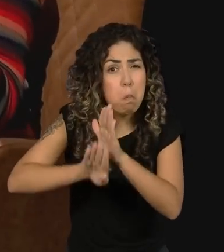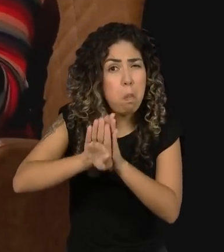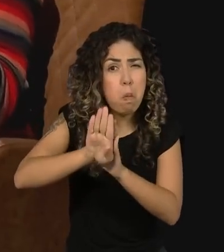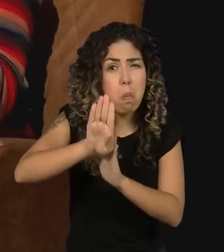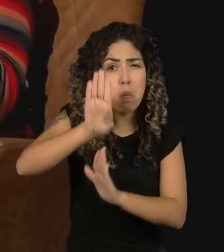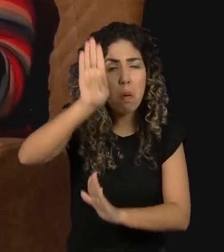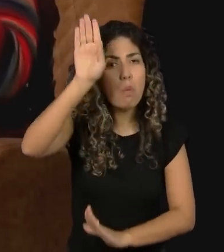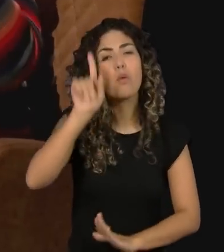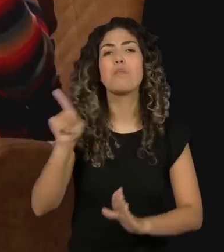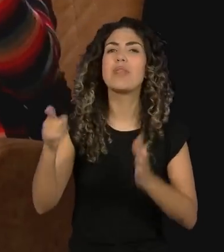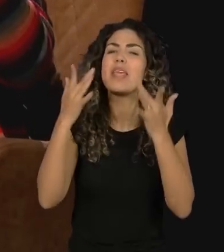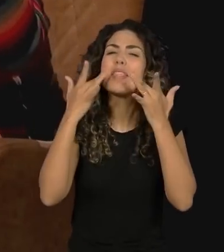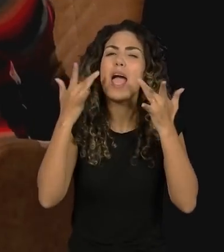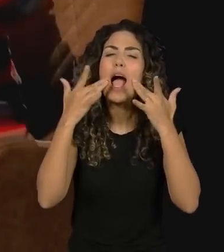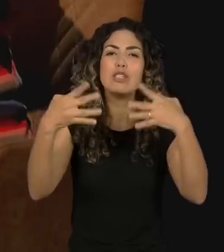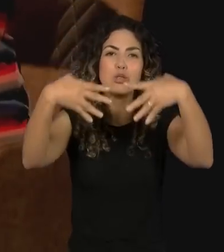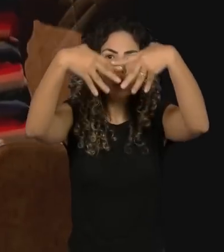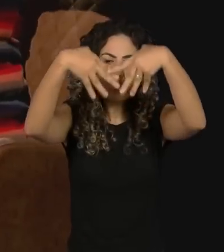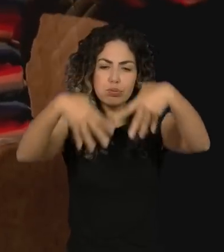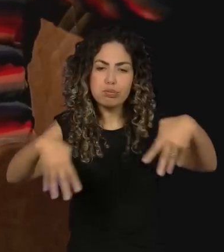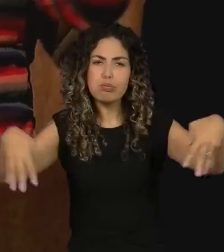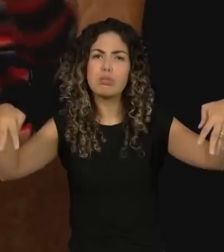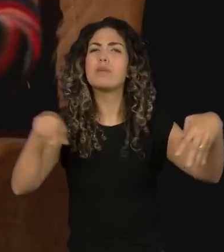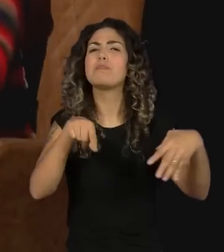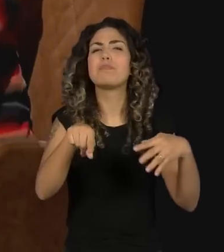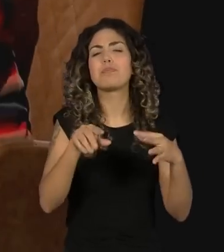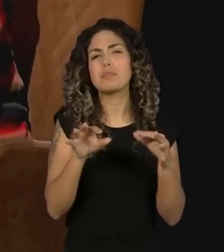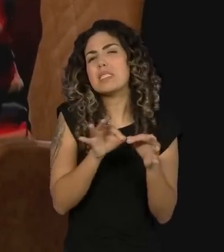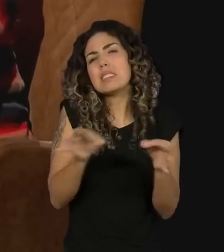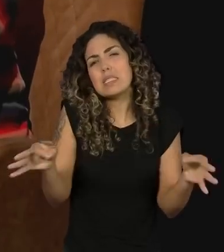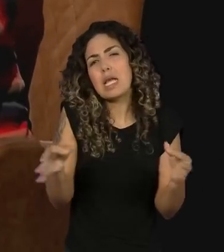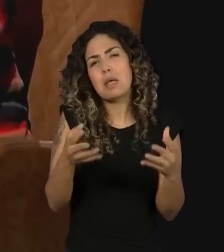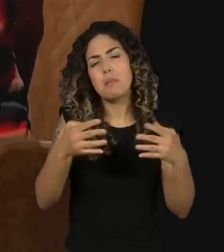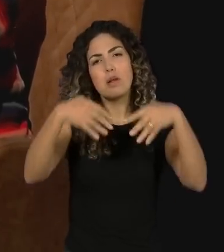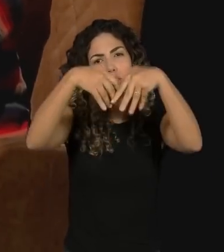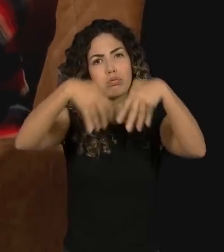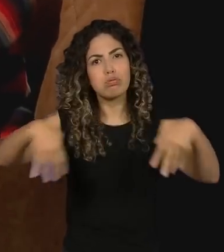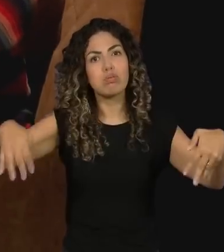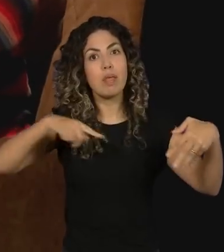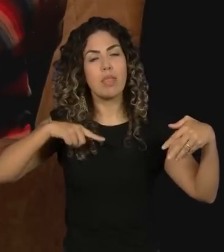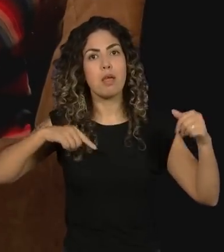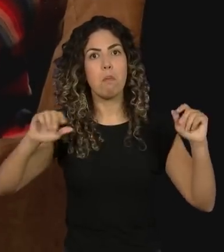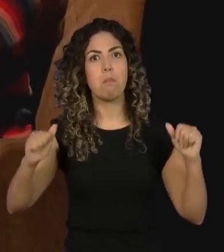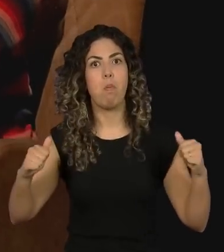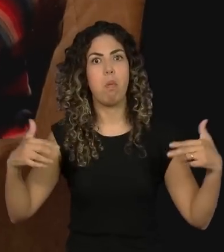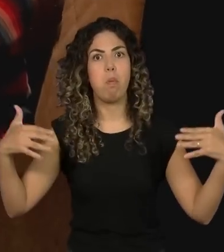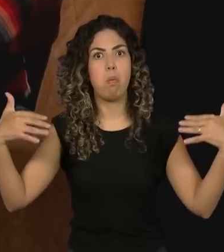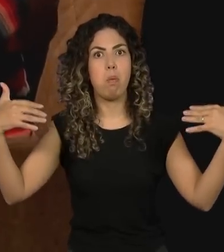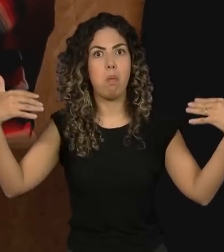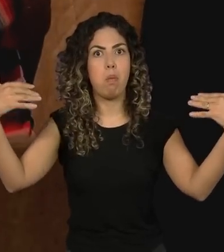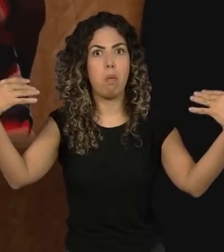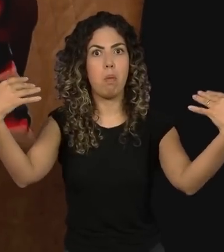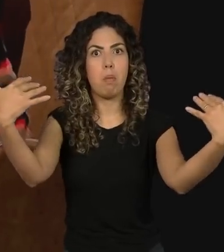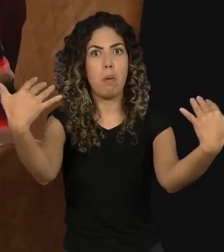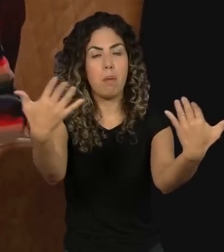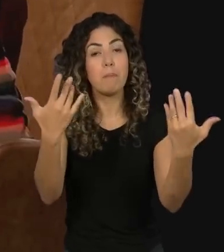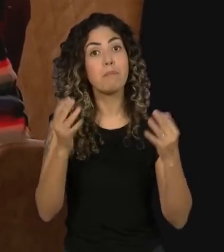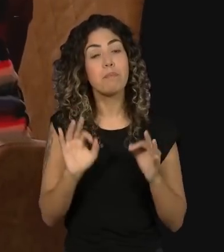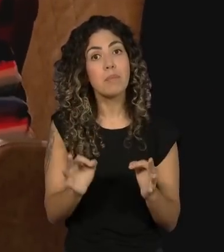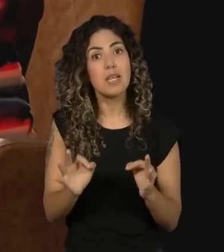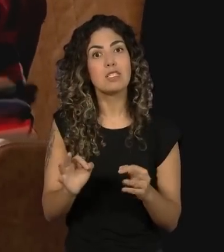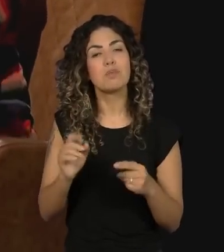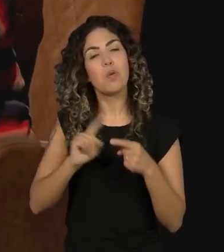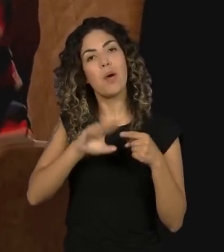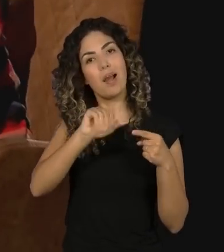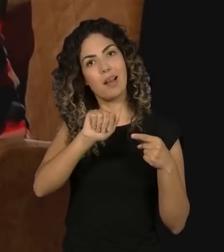um teatro amador, assim, de arquibancada, e foi lá que o Paulo Reis, Maria Padilha assistiram e